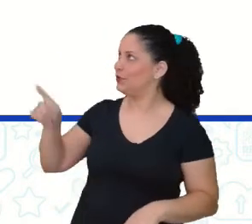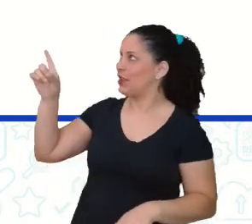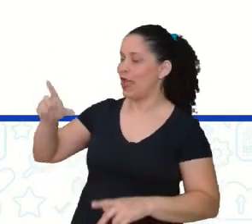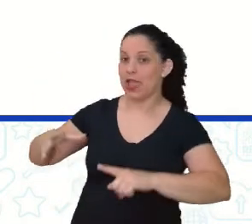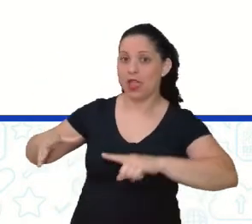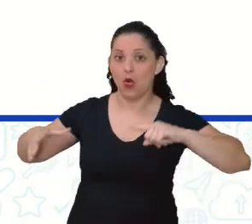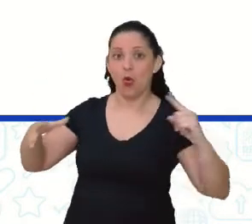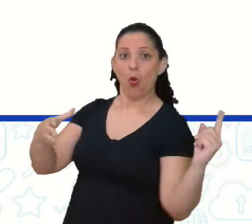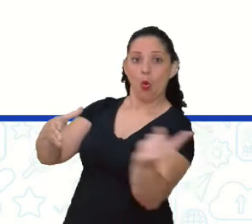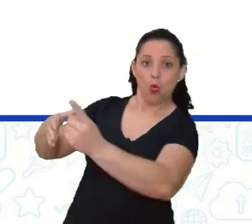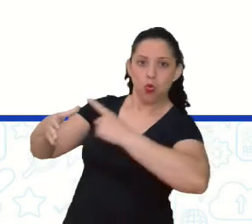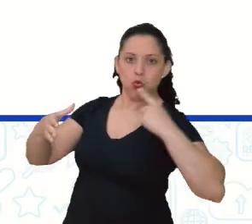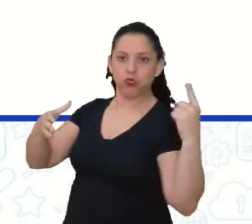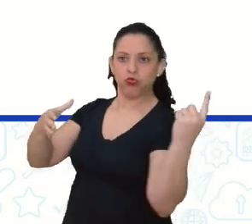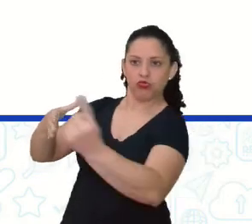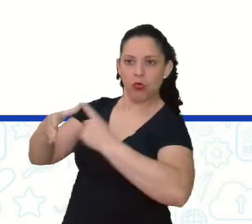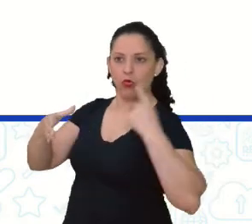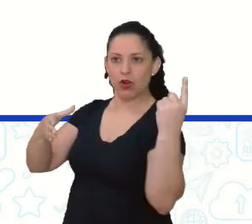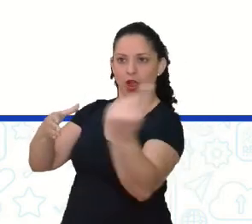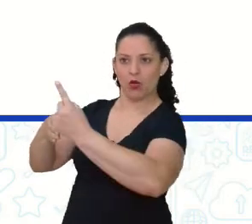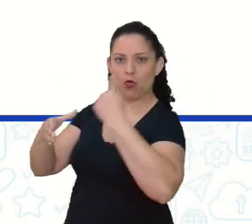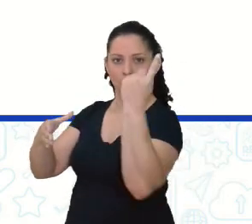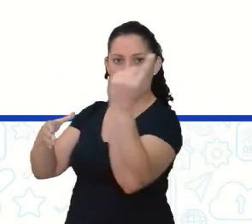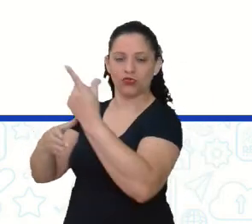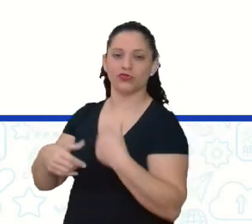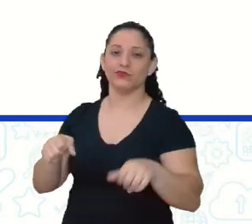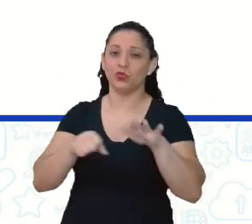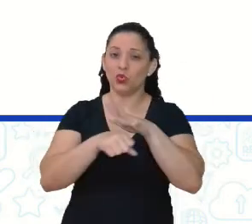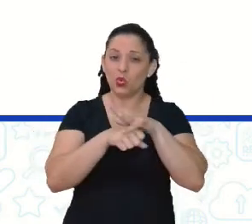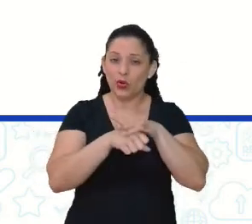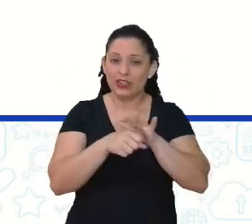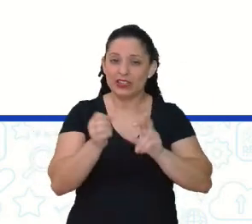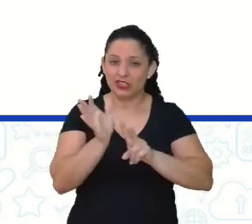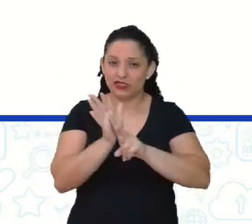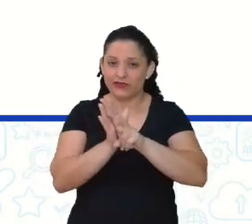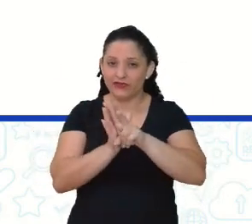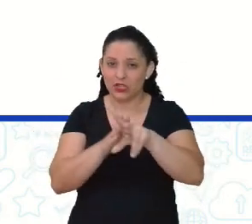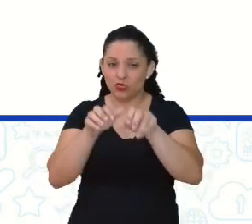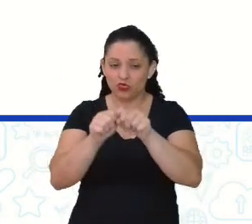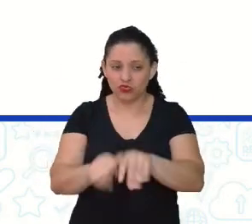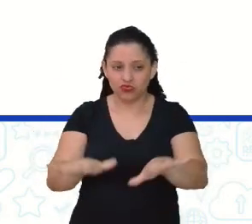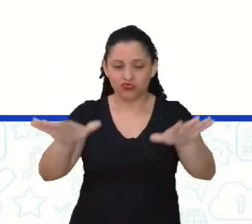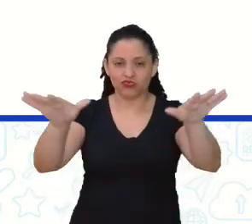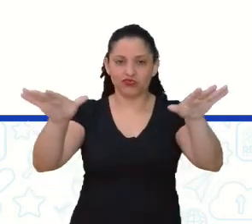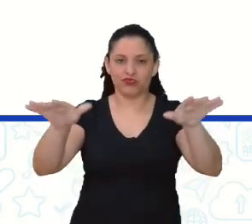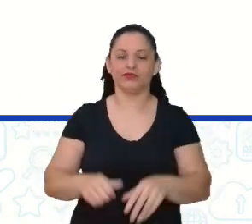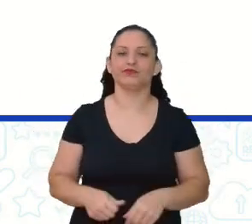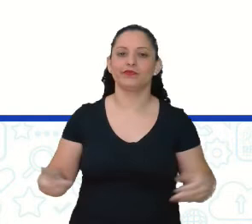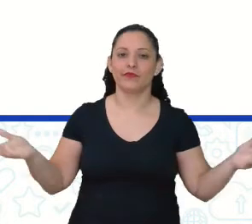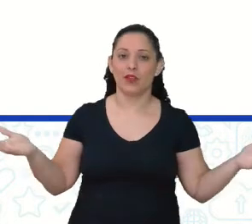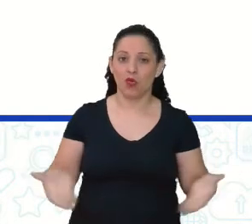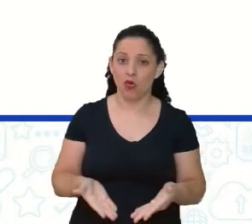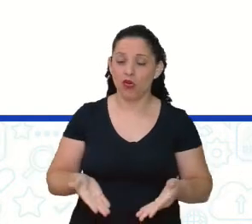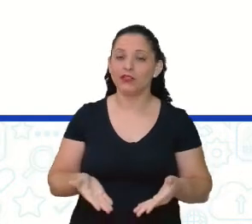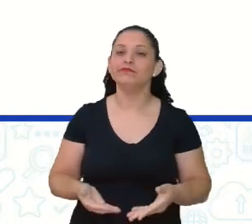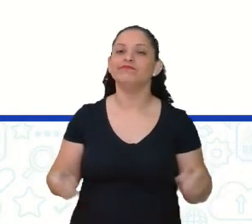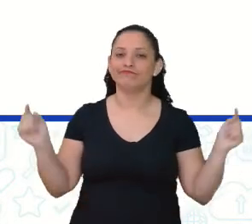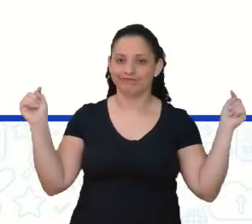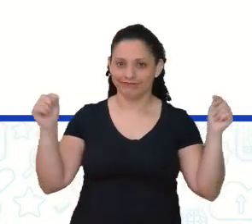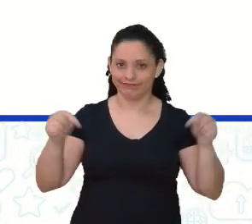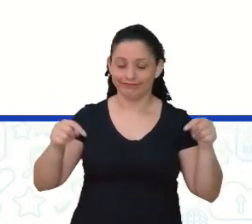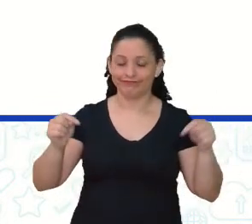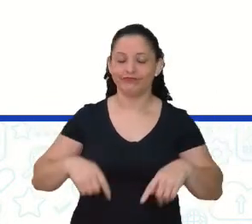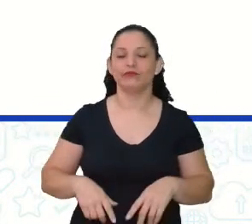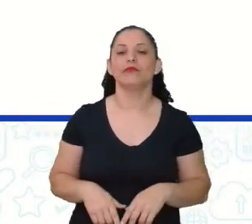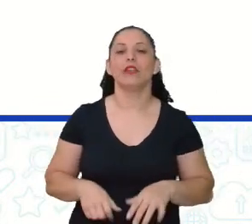de falar, as próprias pandemias, né? E a gente está saindo de uma pandemia aí, mas a pandemia,